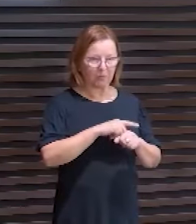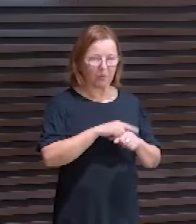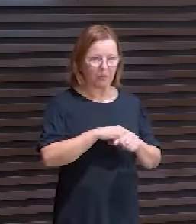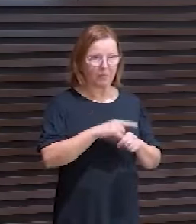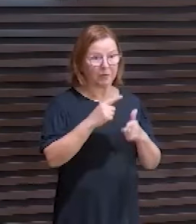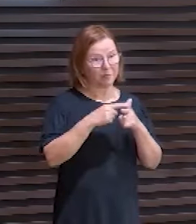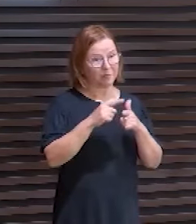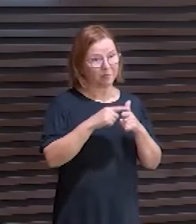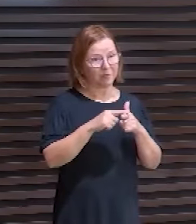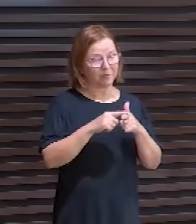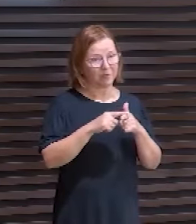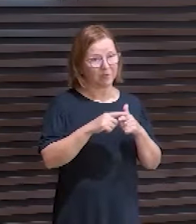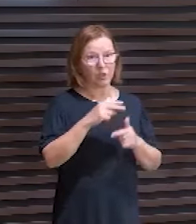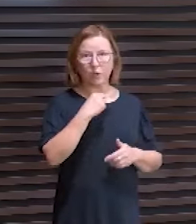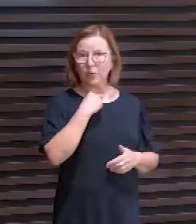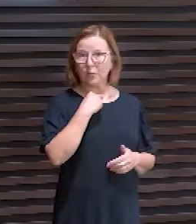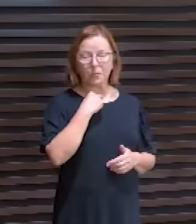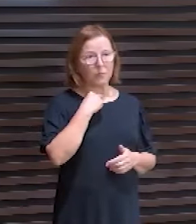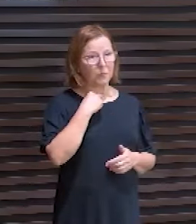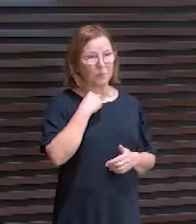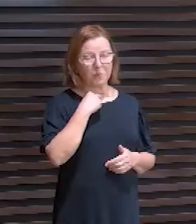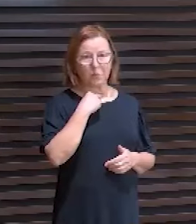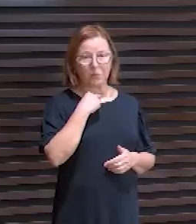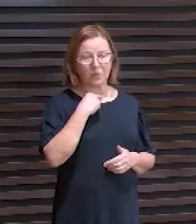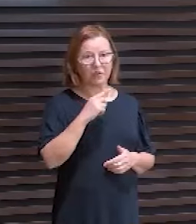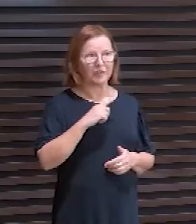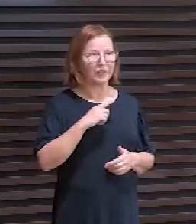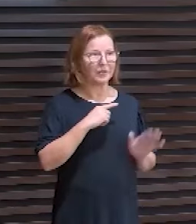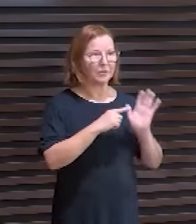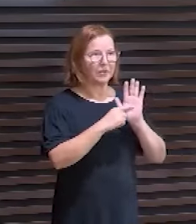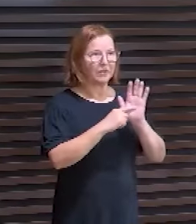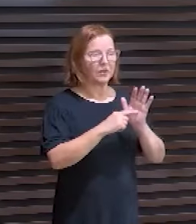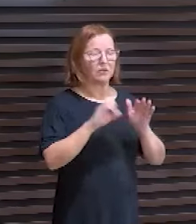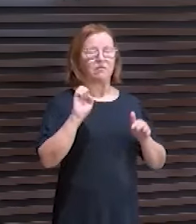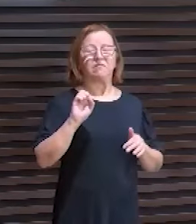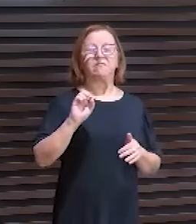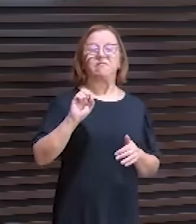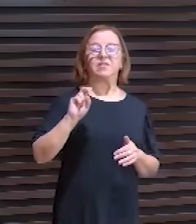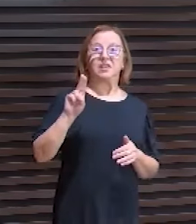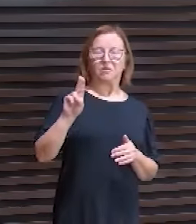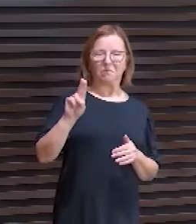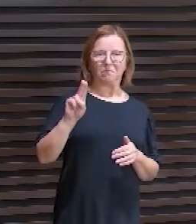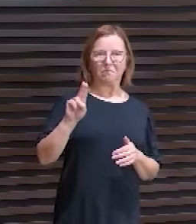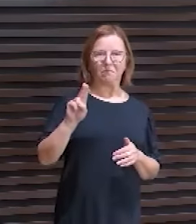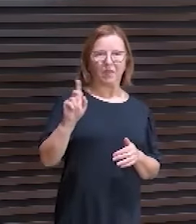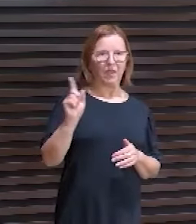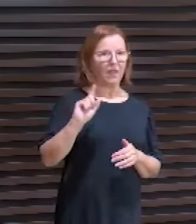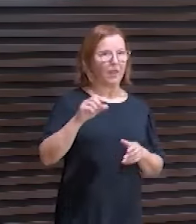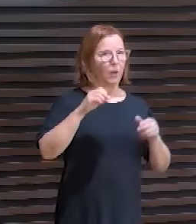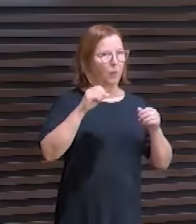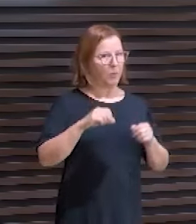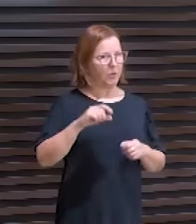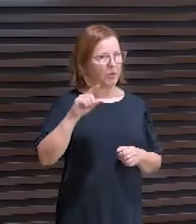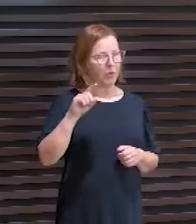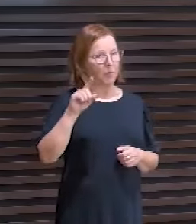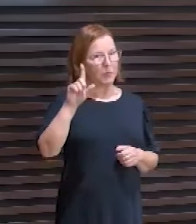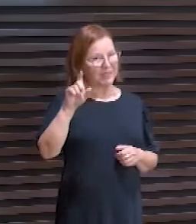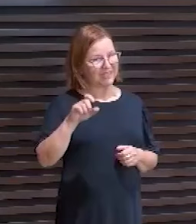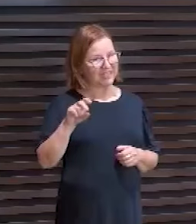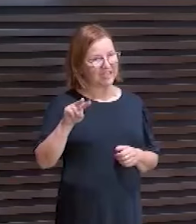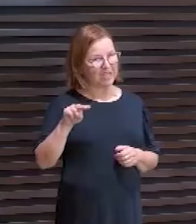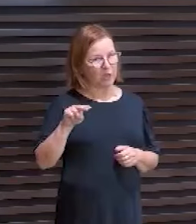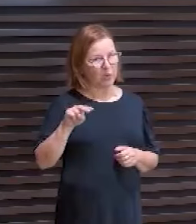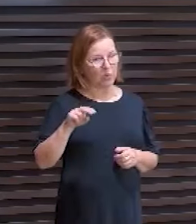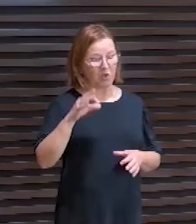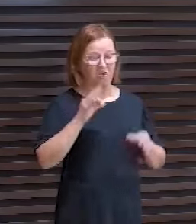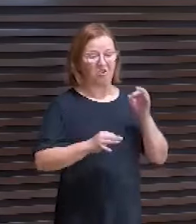não pode haver a manifestação do Ego não devemos agir como juízes mas como